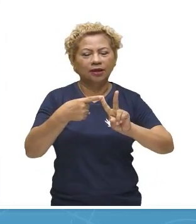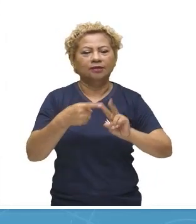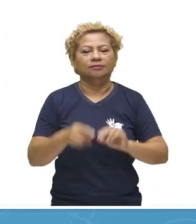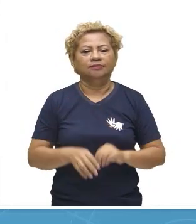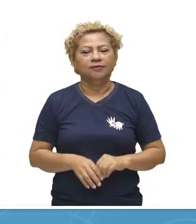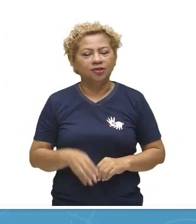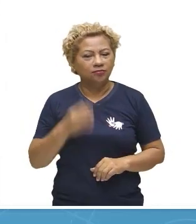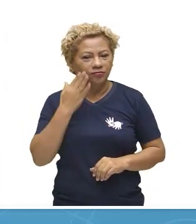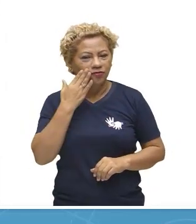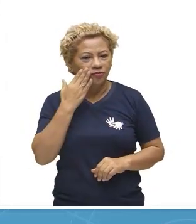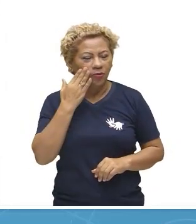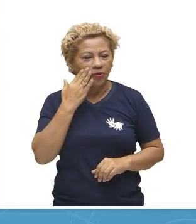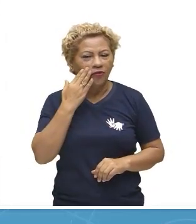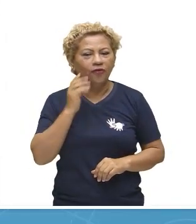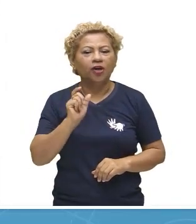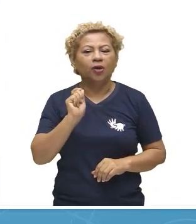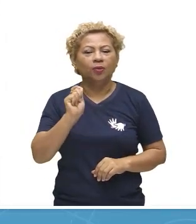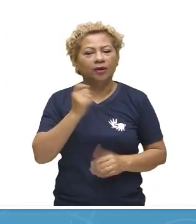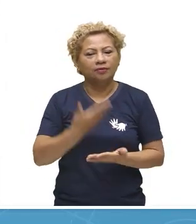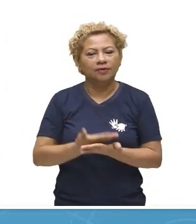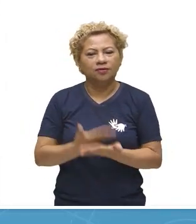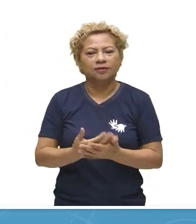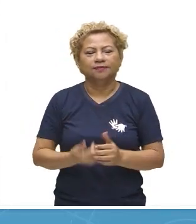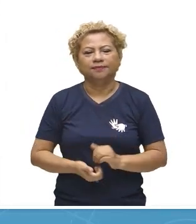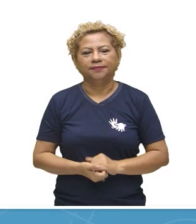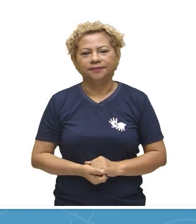verificar então aí o que temos para hoje.